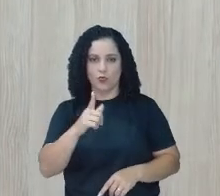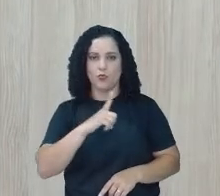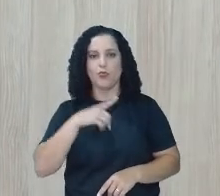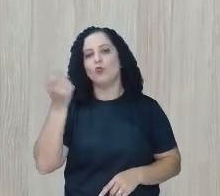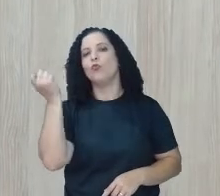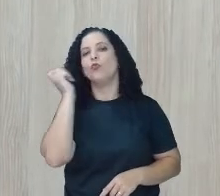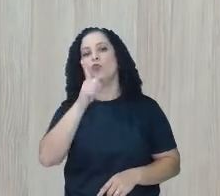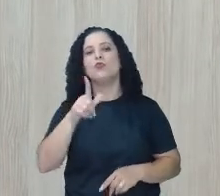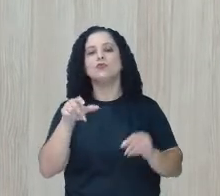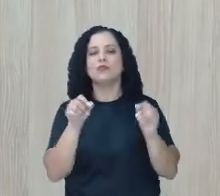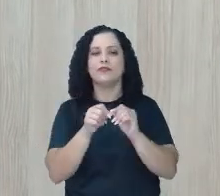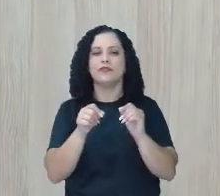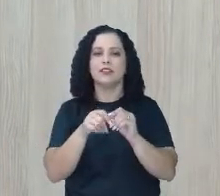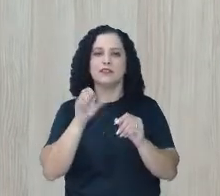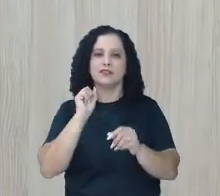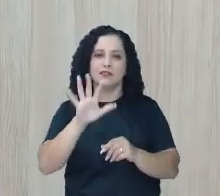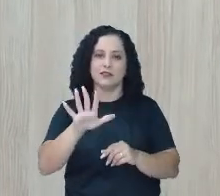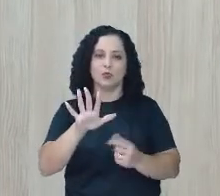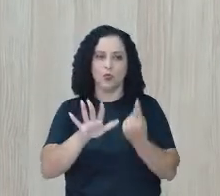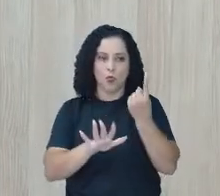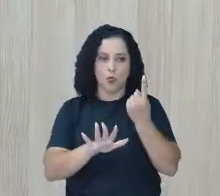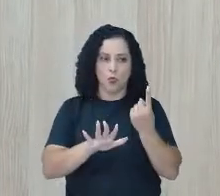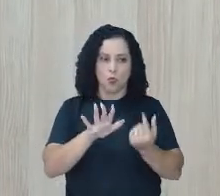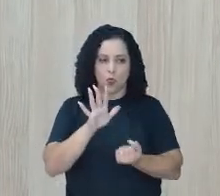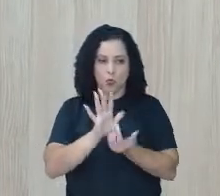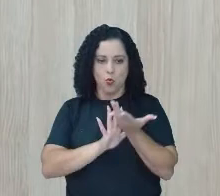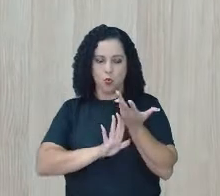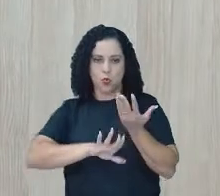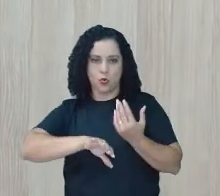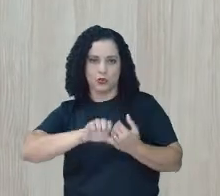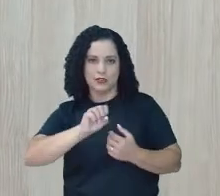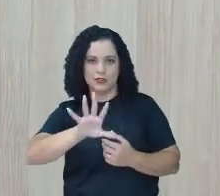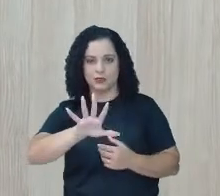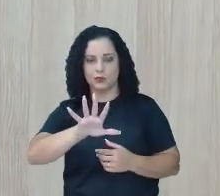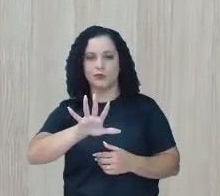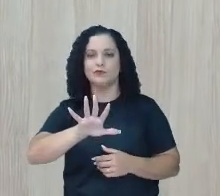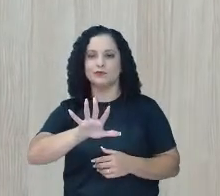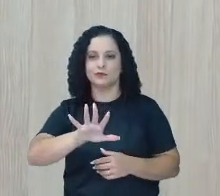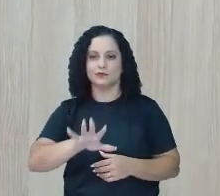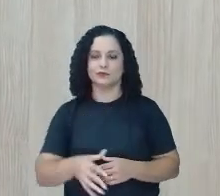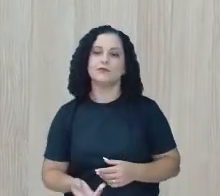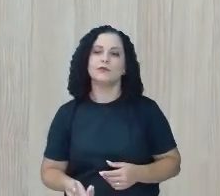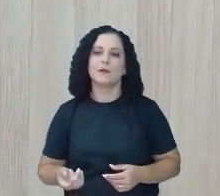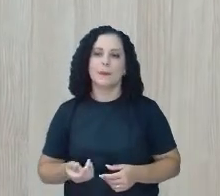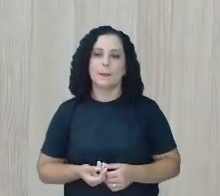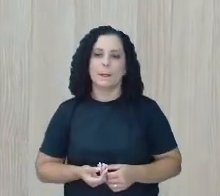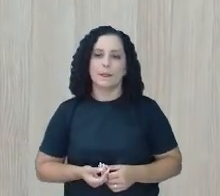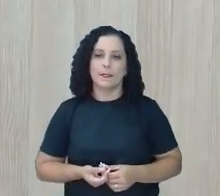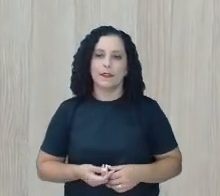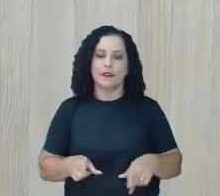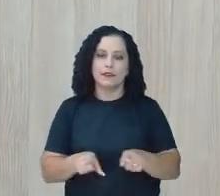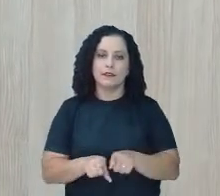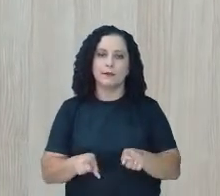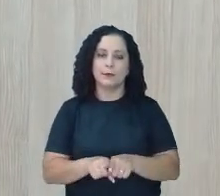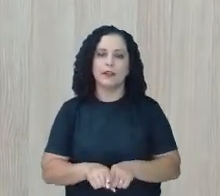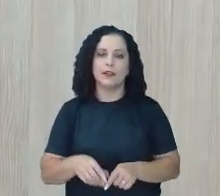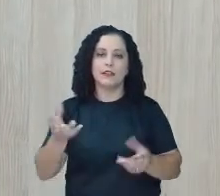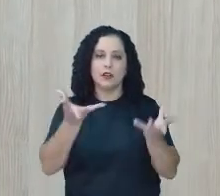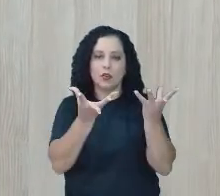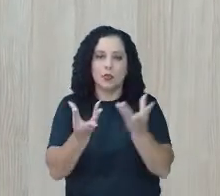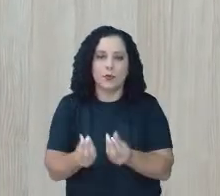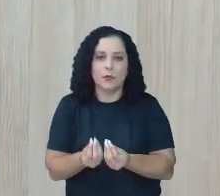consegue fazer 5 menos 3, porque não pode ser nenhum desses 3 aqui que a gente mostrou. Então, ficam